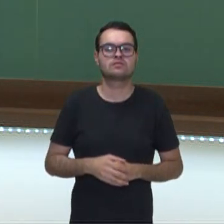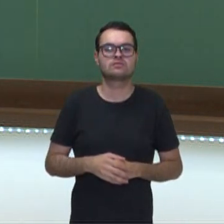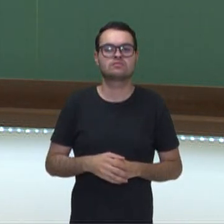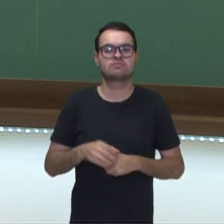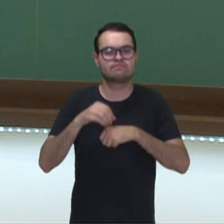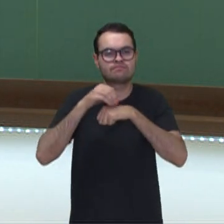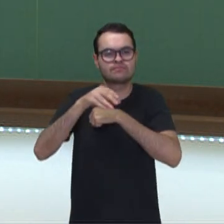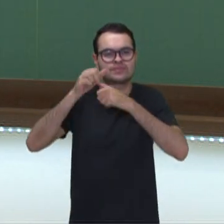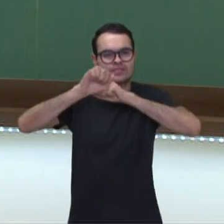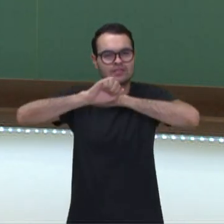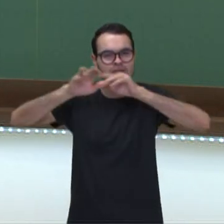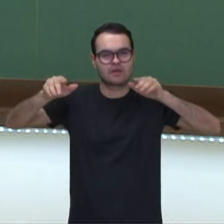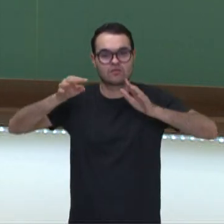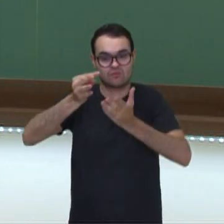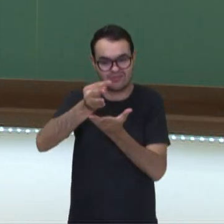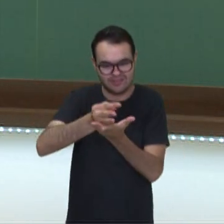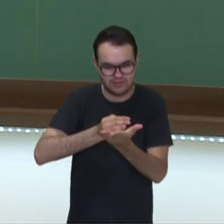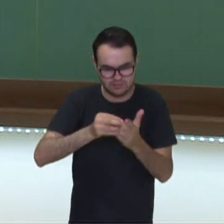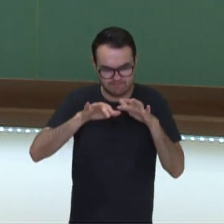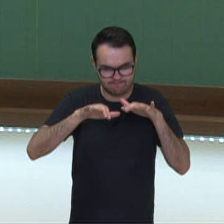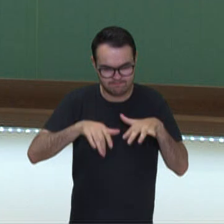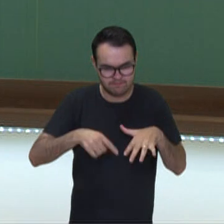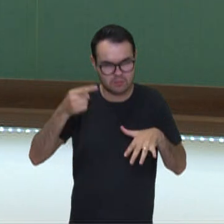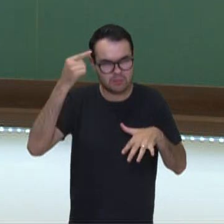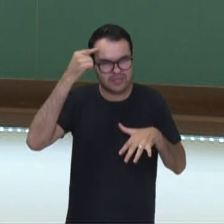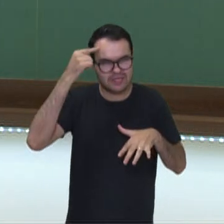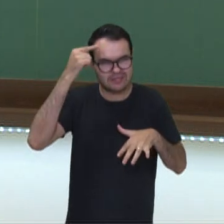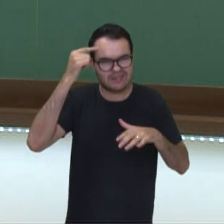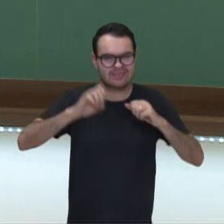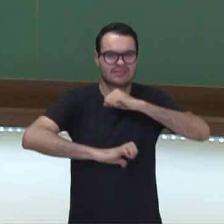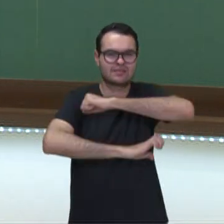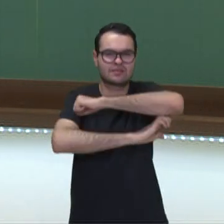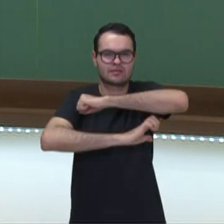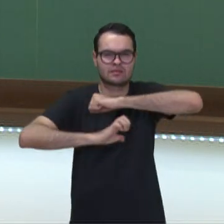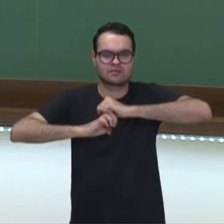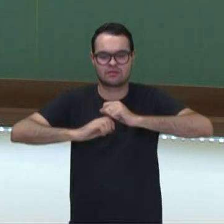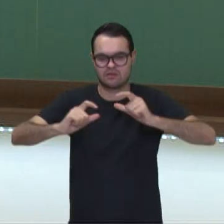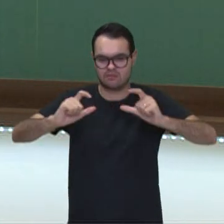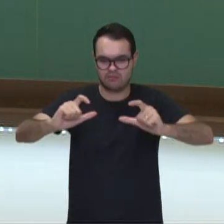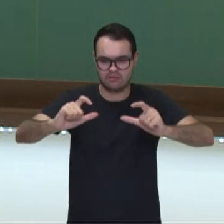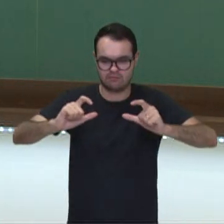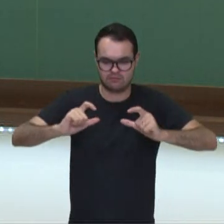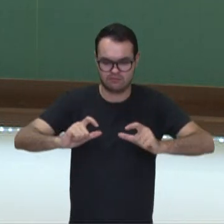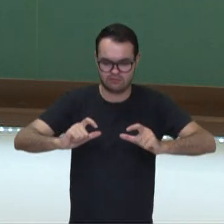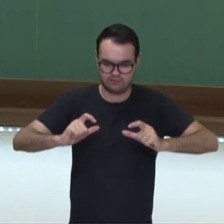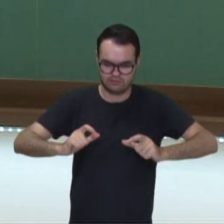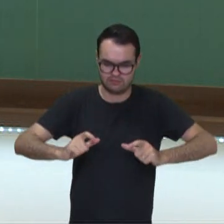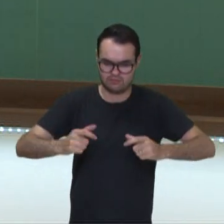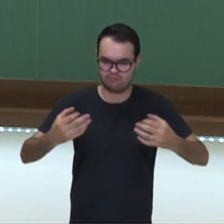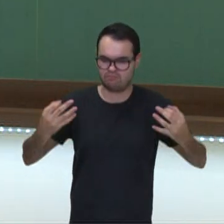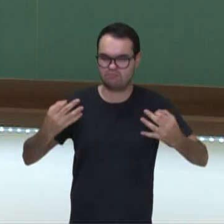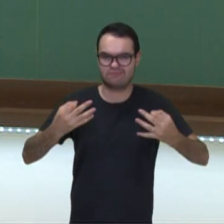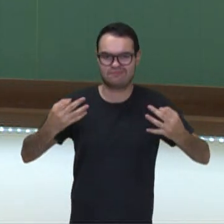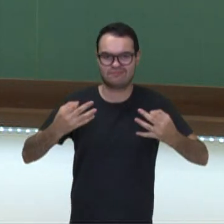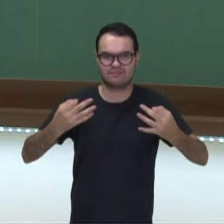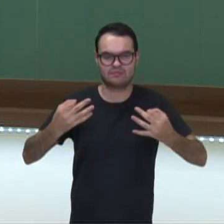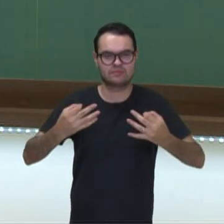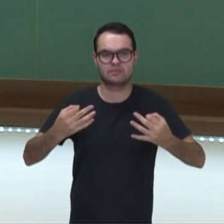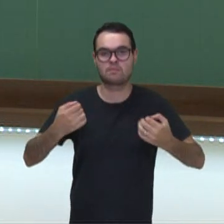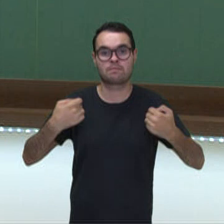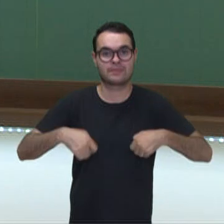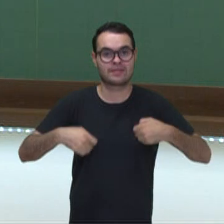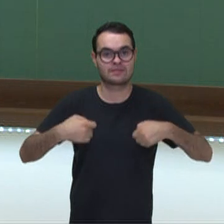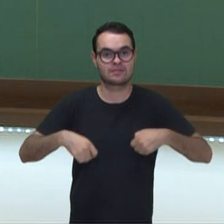se escreve um texto, de se pensar nessa estrutura, né? Todo texto bem escrito e consistente deve ter aí